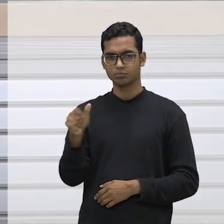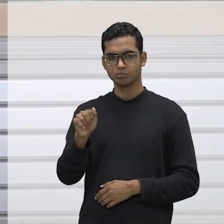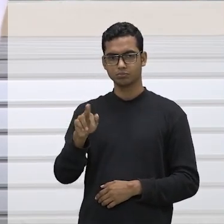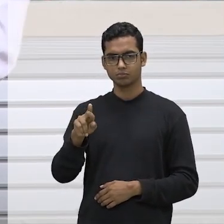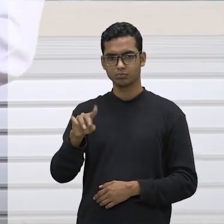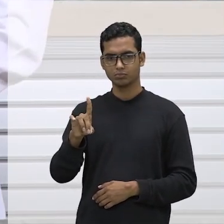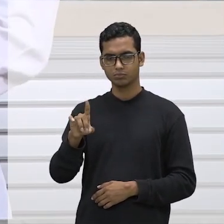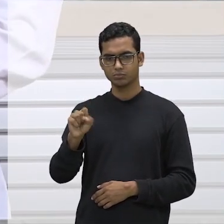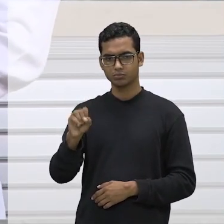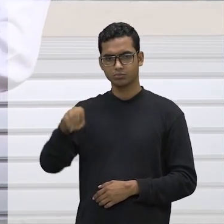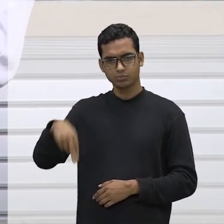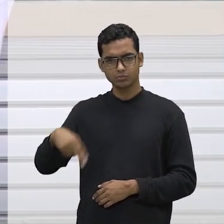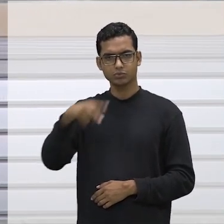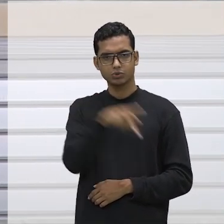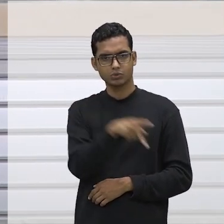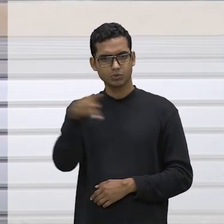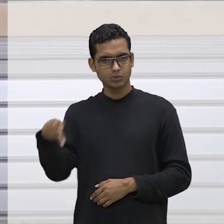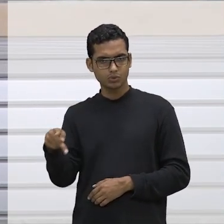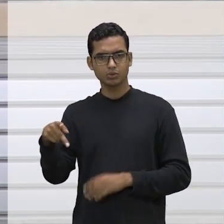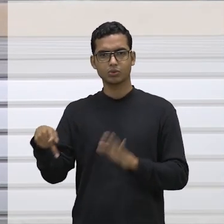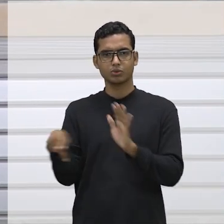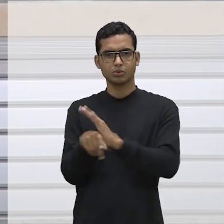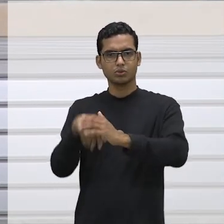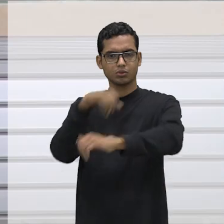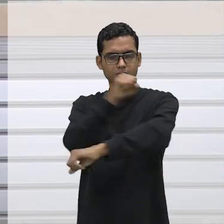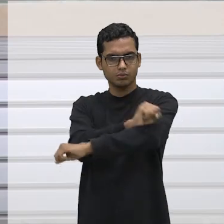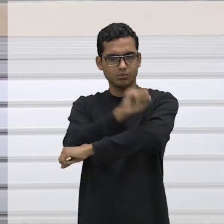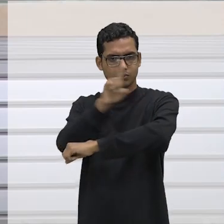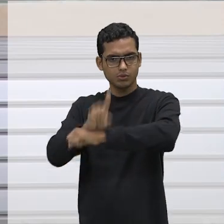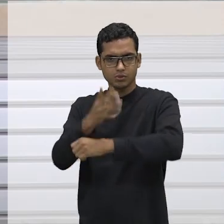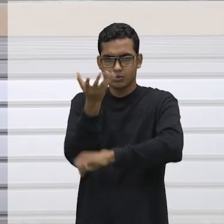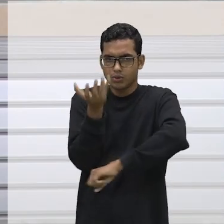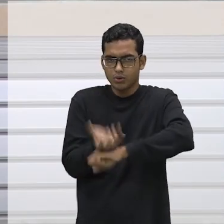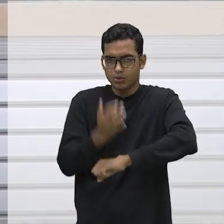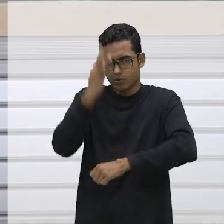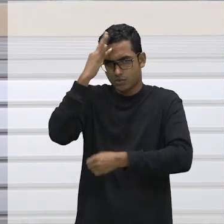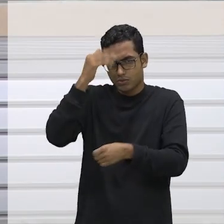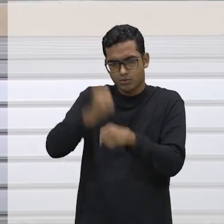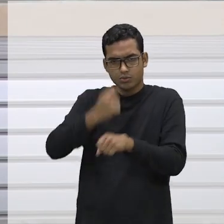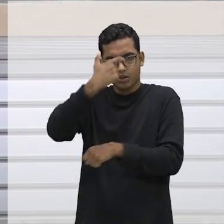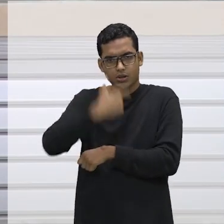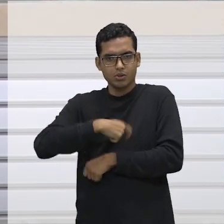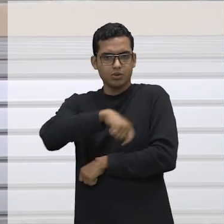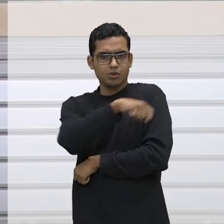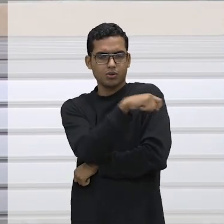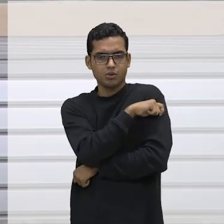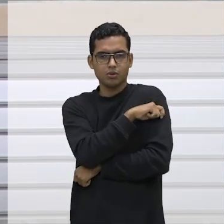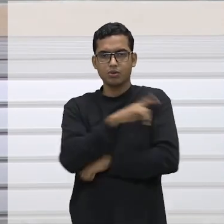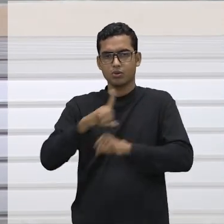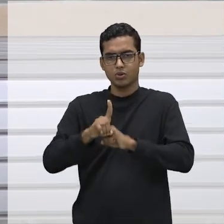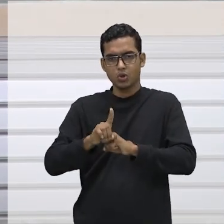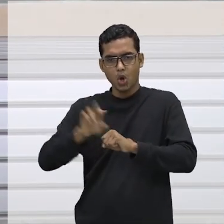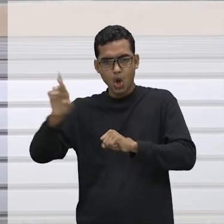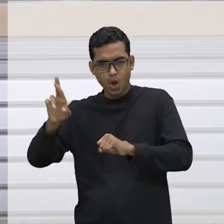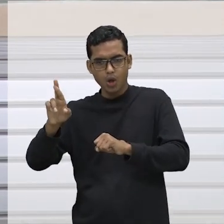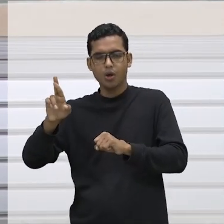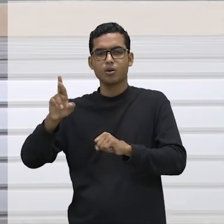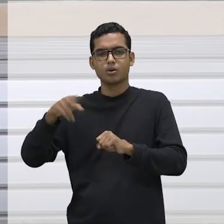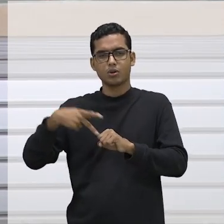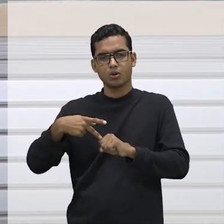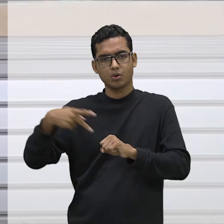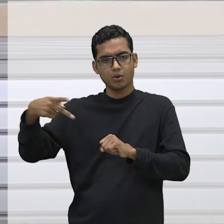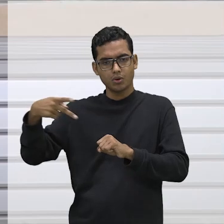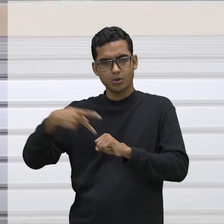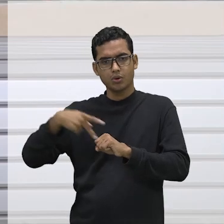professor da Secretaria de Educação, sou professor de Física e sou aluno de doutorado do Programa de Pós-Graduação em Física